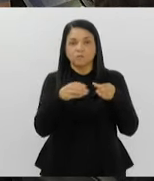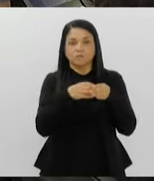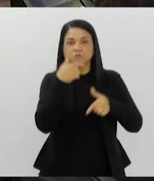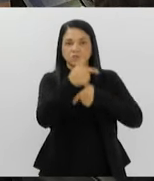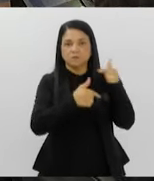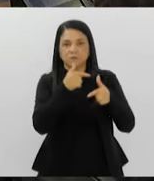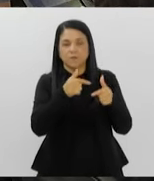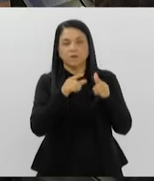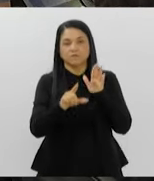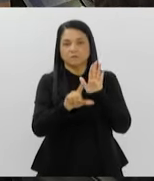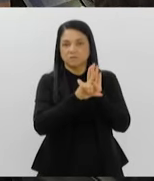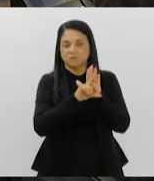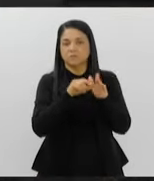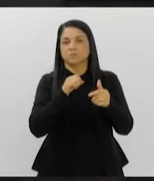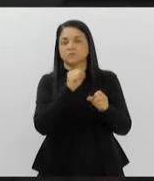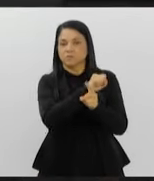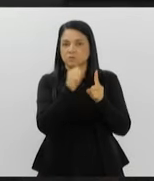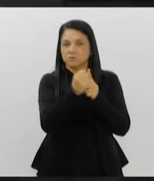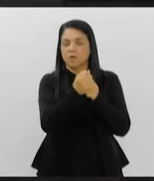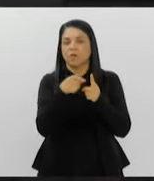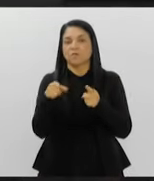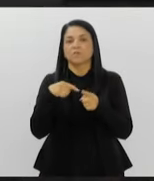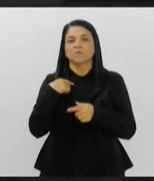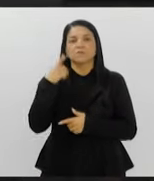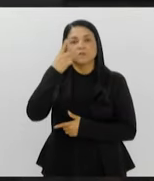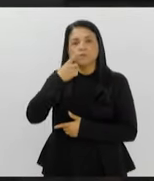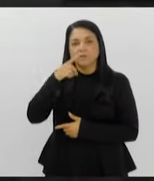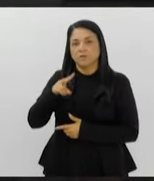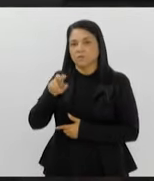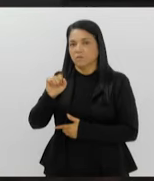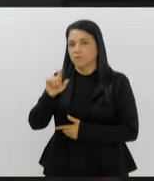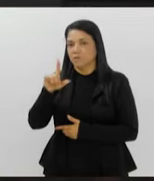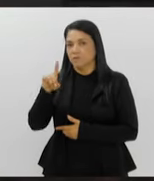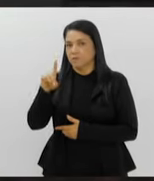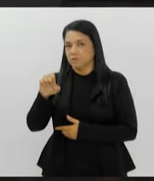Trabalho e Legislação Social, deputado Valdeci da Saúde, por favor.